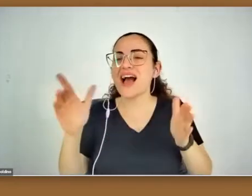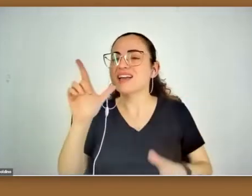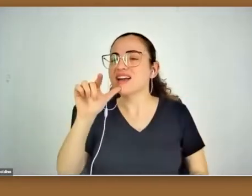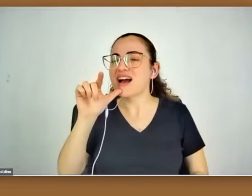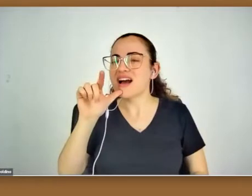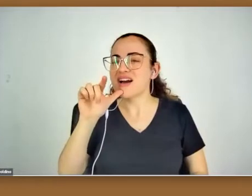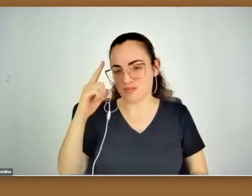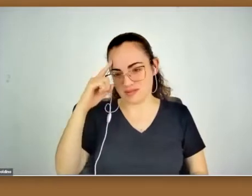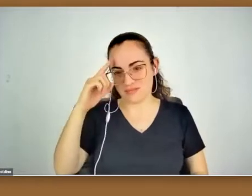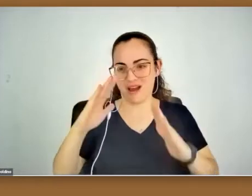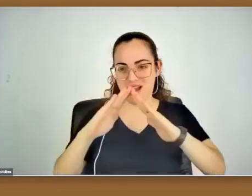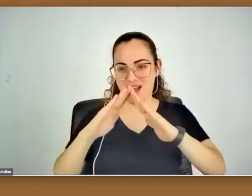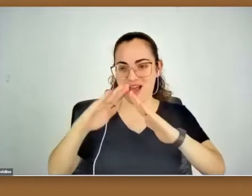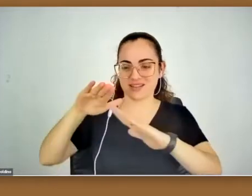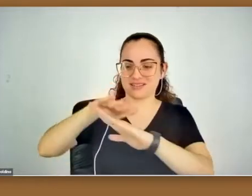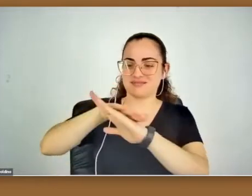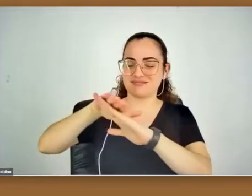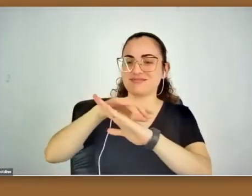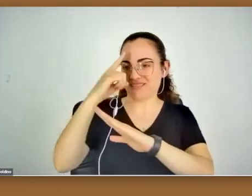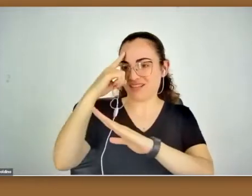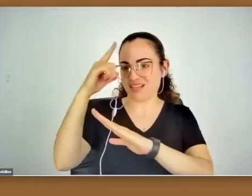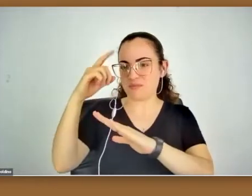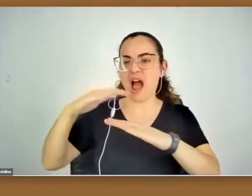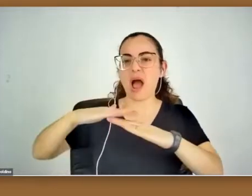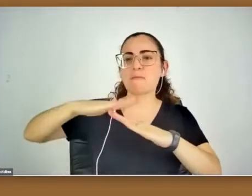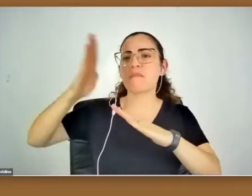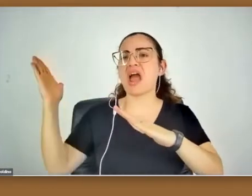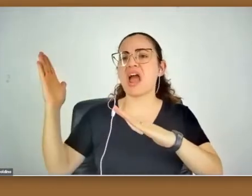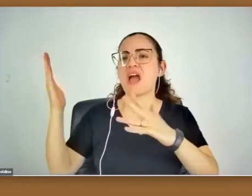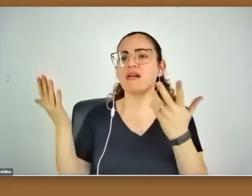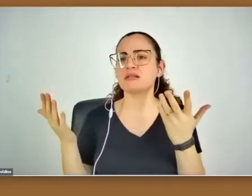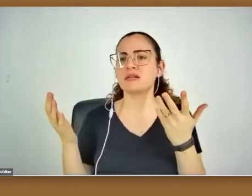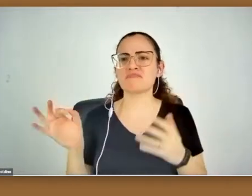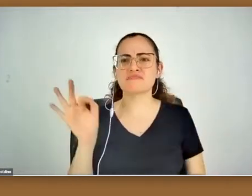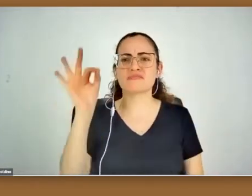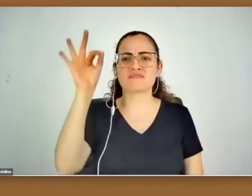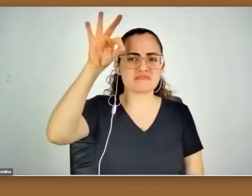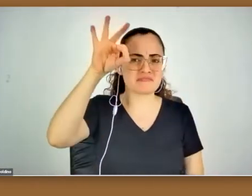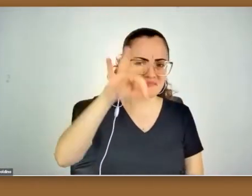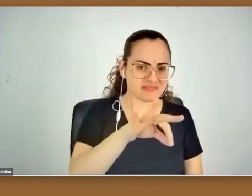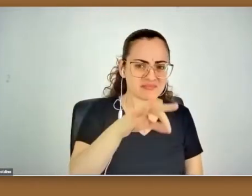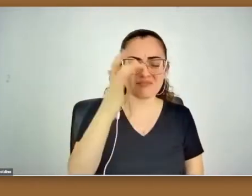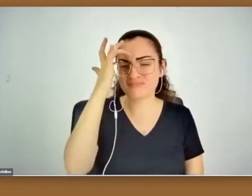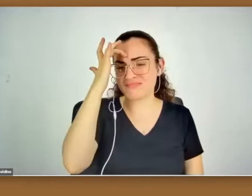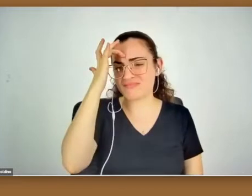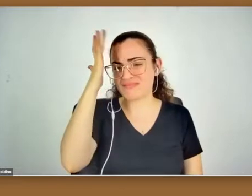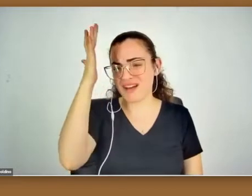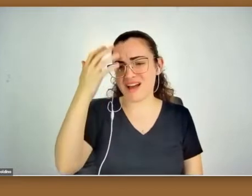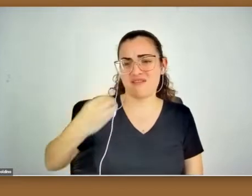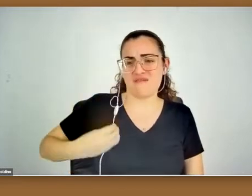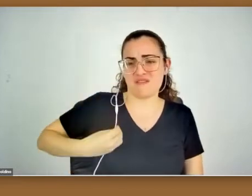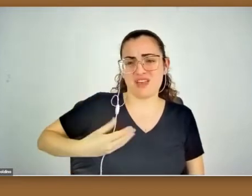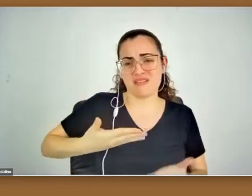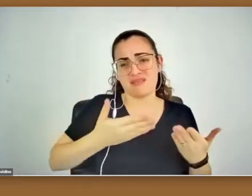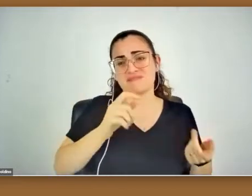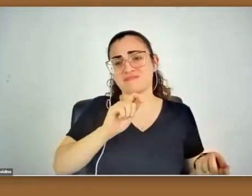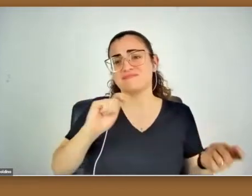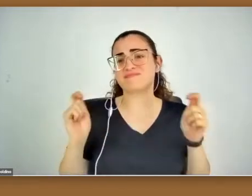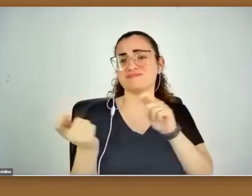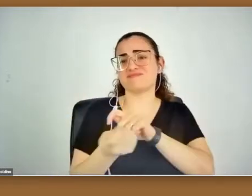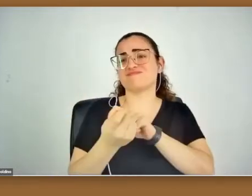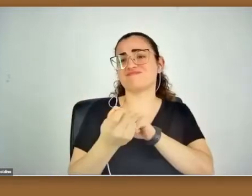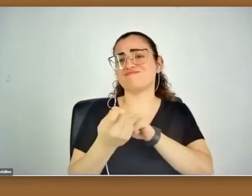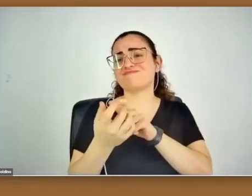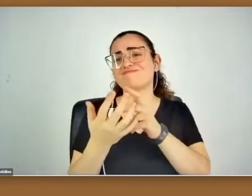que acontece, né? O desmatamento e aí a urbanização, ela leva ao quê? A um ambiente que é